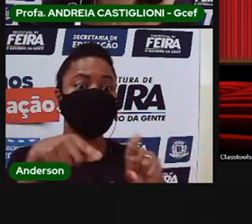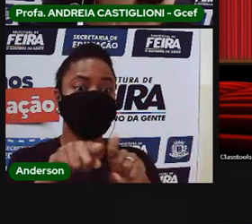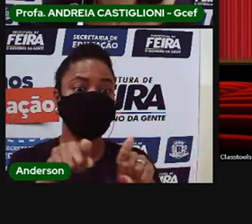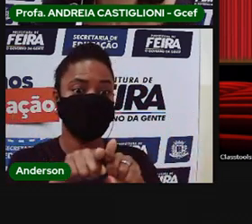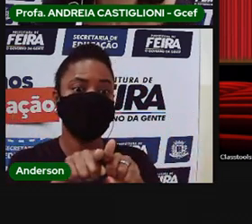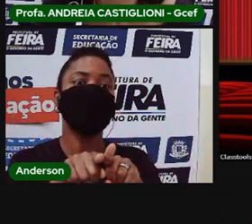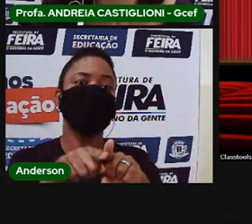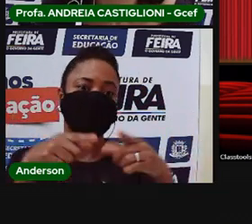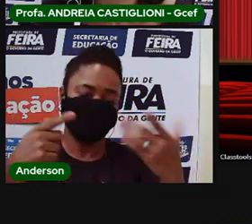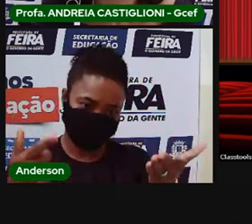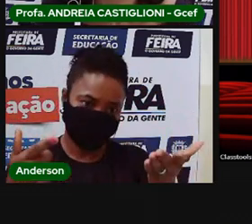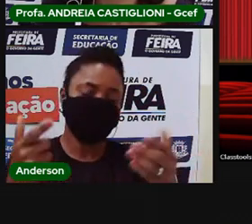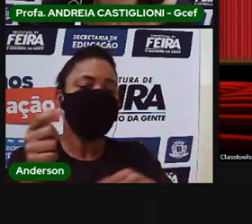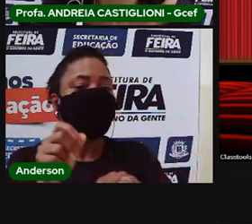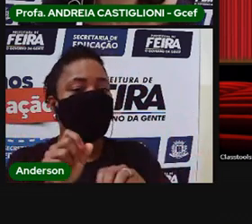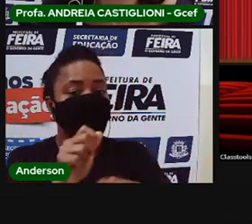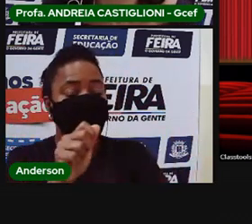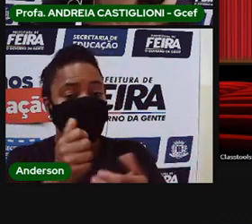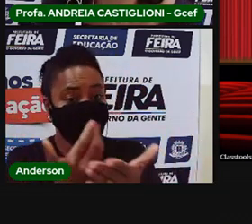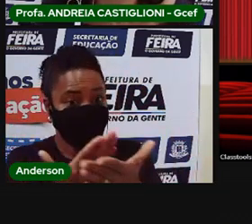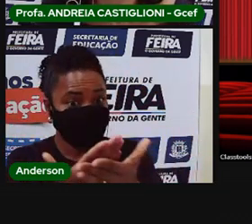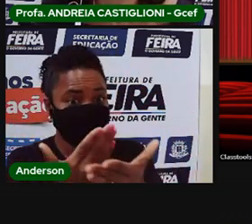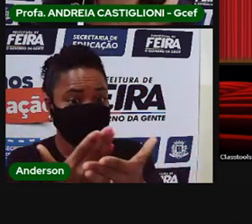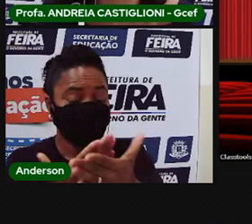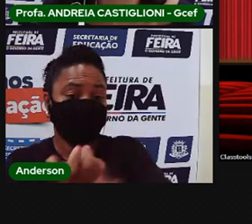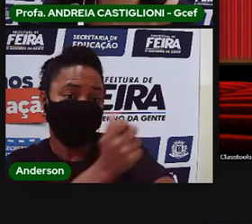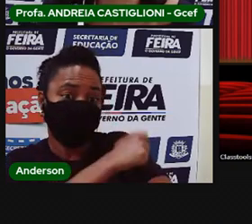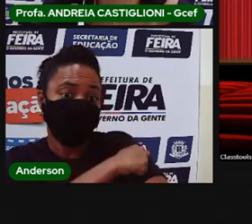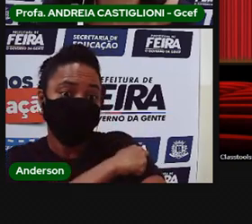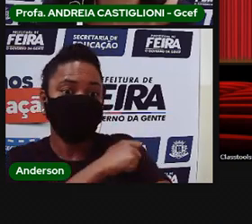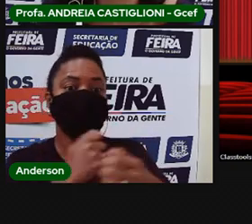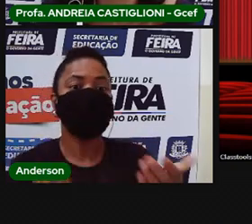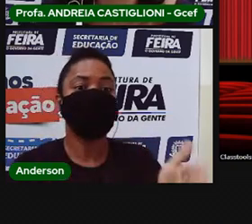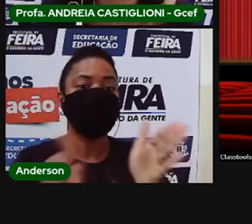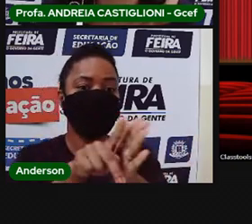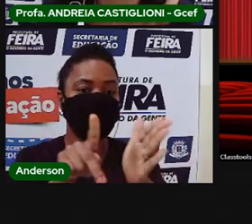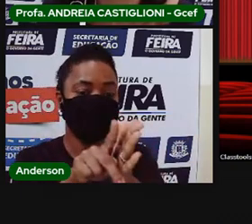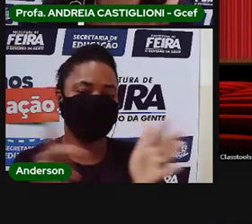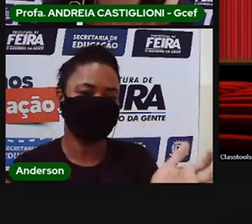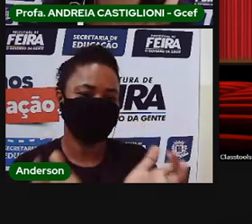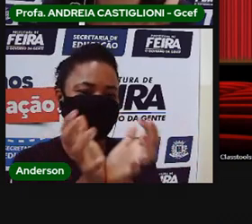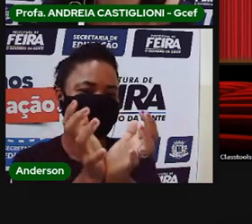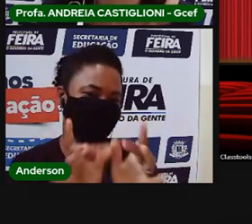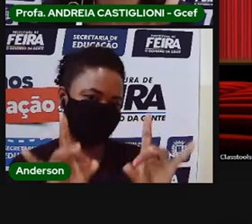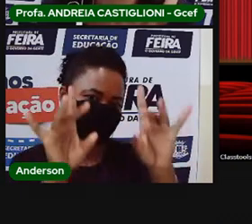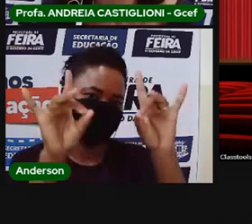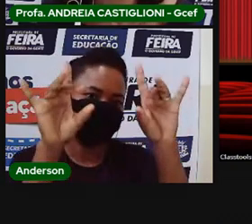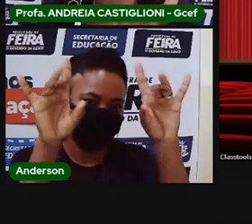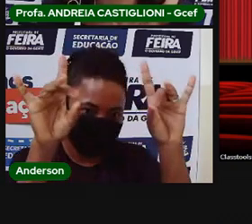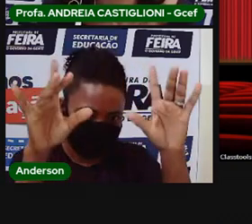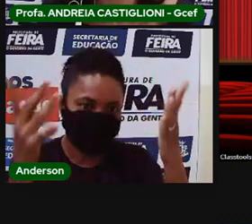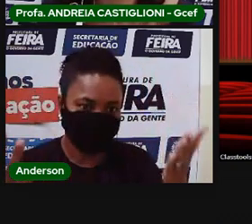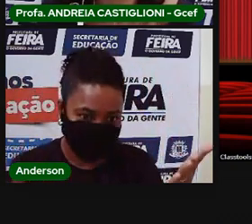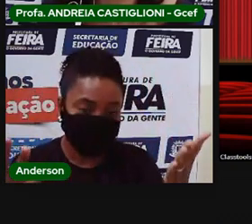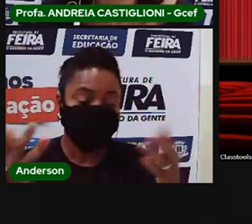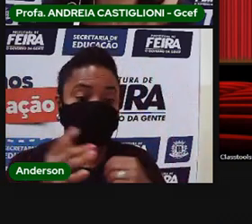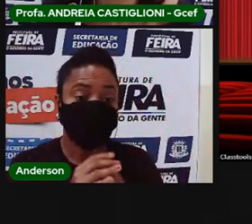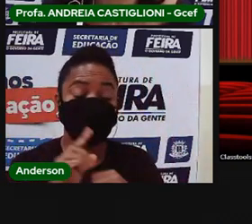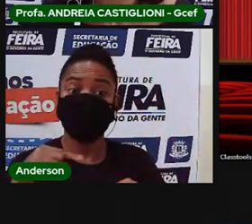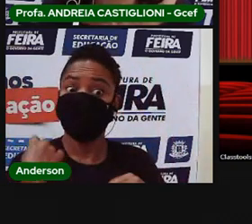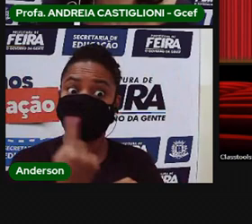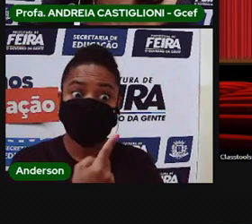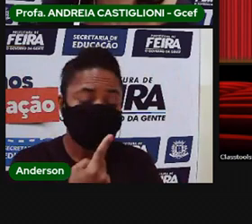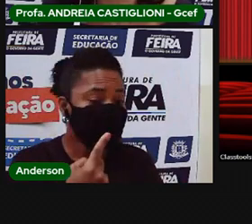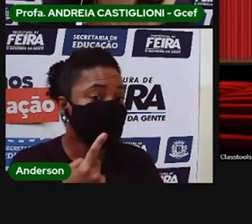que fazem parte desse do grupo de da educação especial, né? O público-alvo para a educação especial. Então, é muito